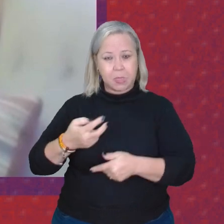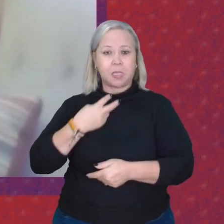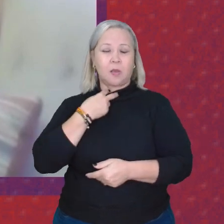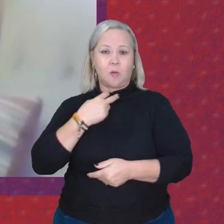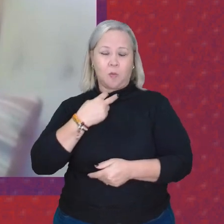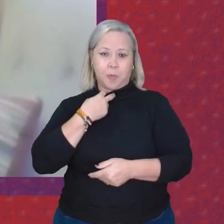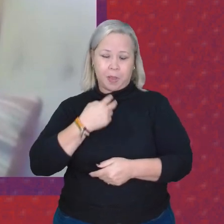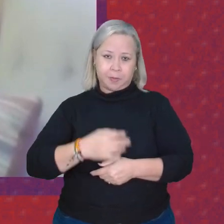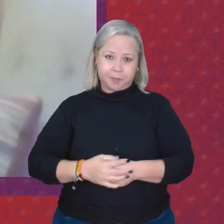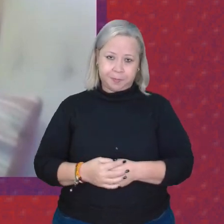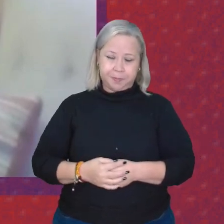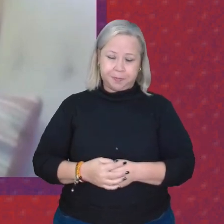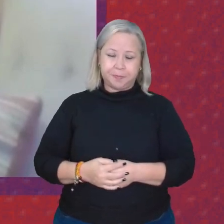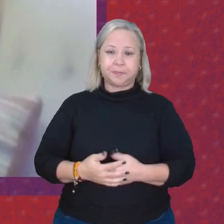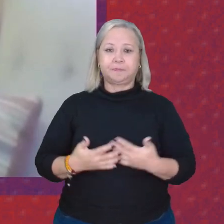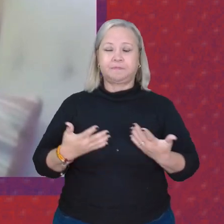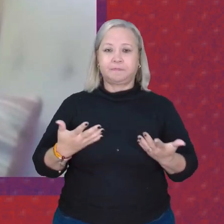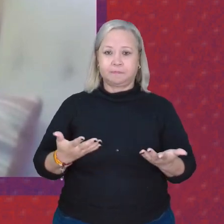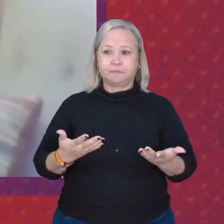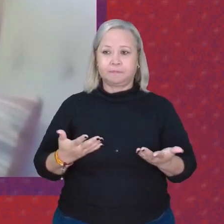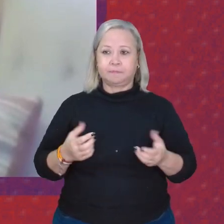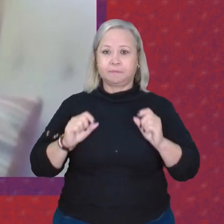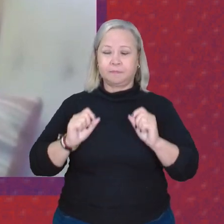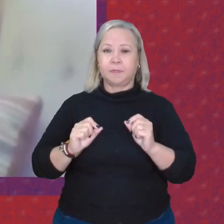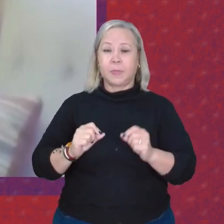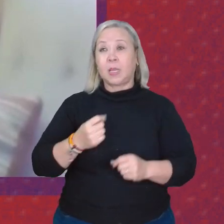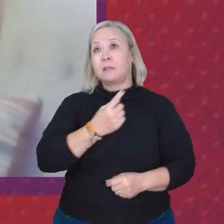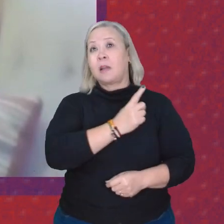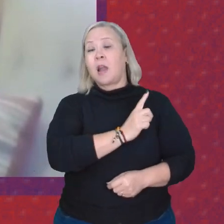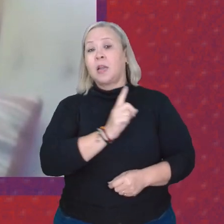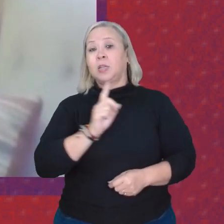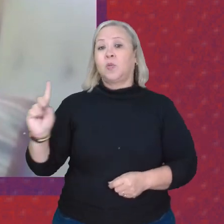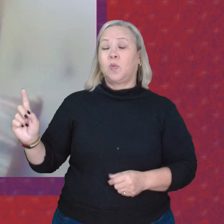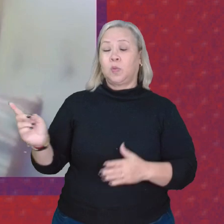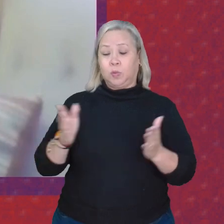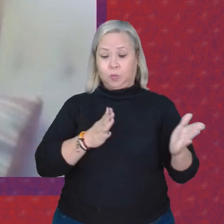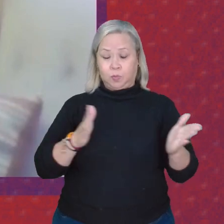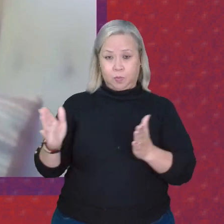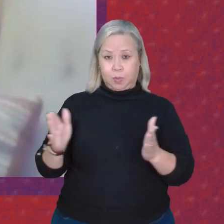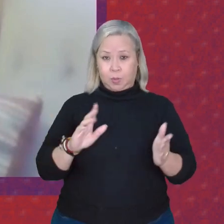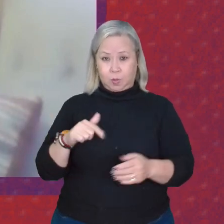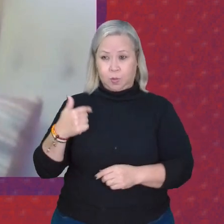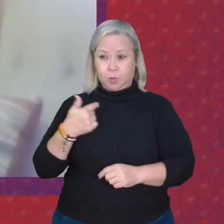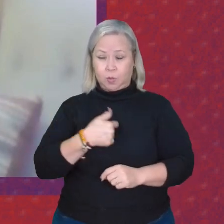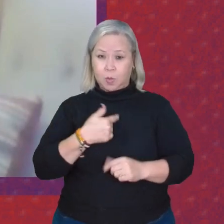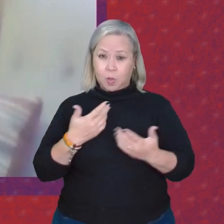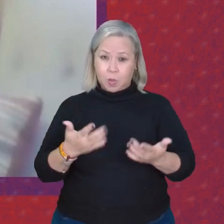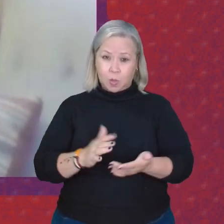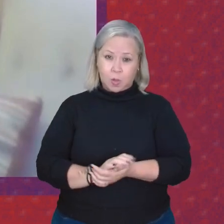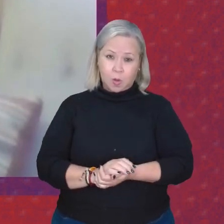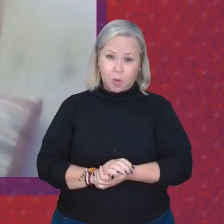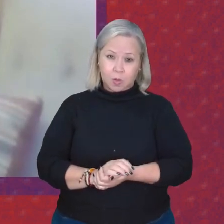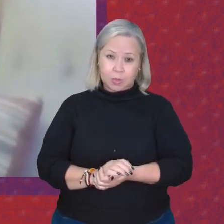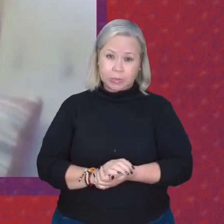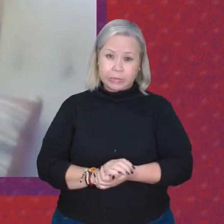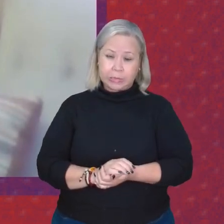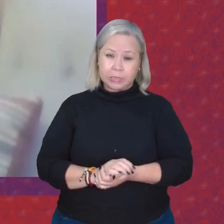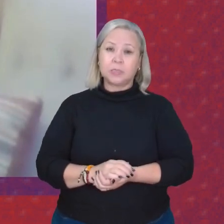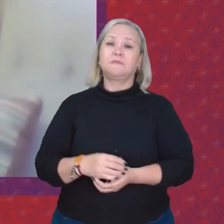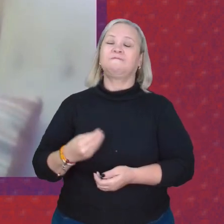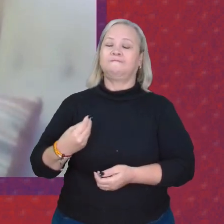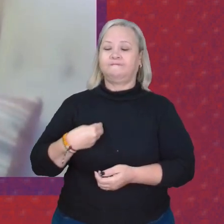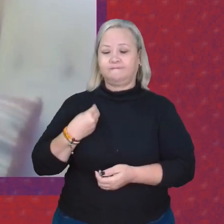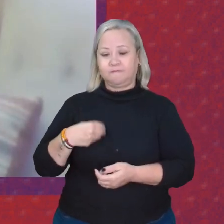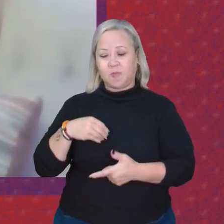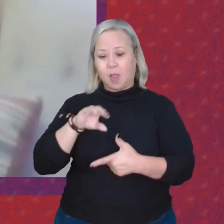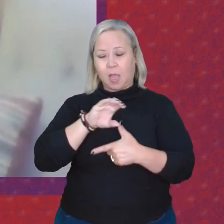ocupados. E, neste último período, nós vivemos uma verdadeira crise